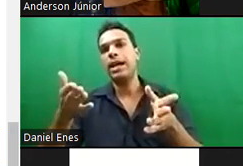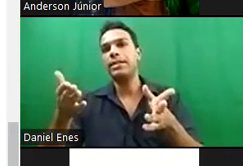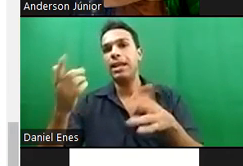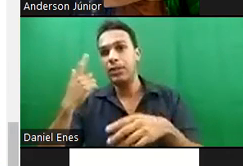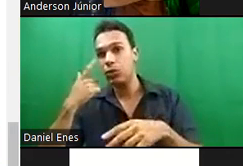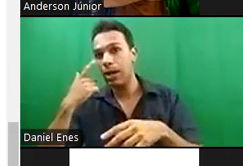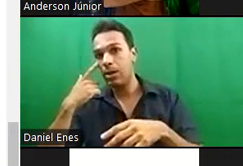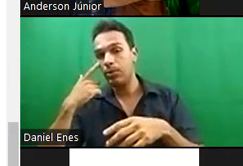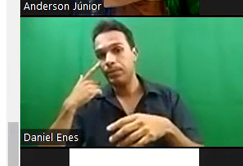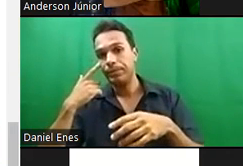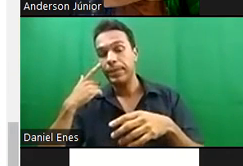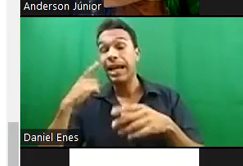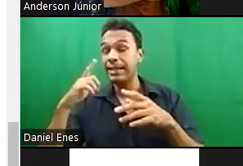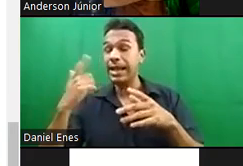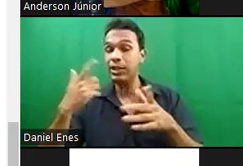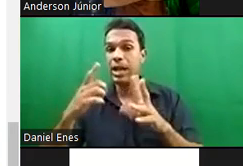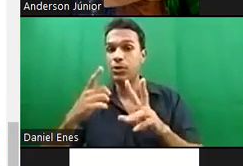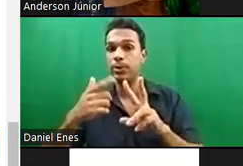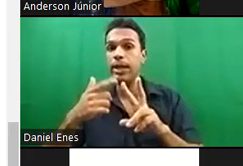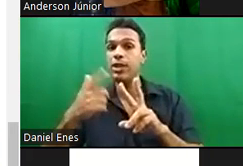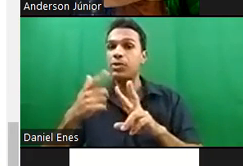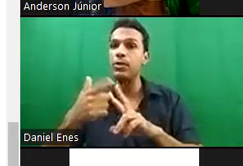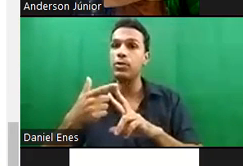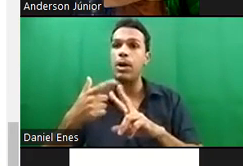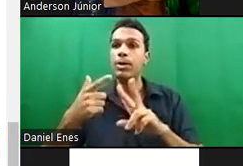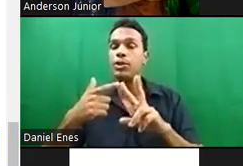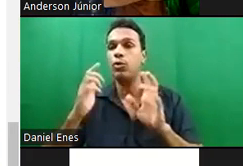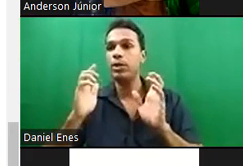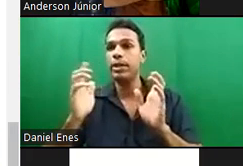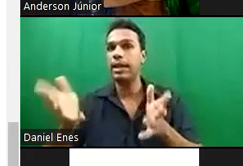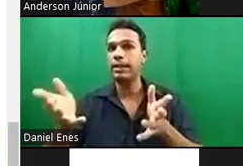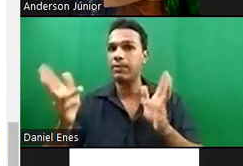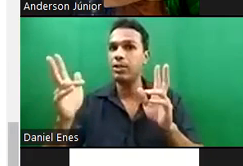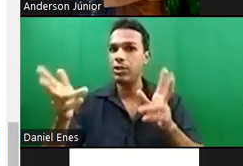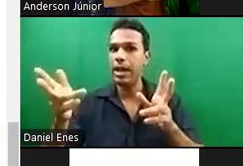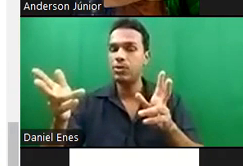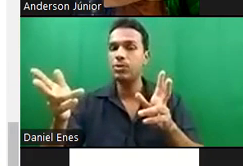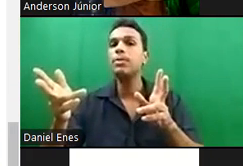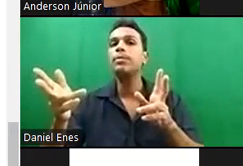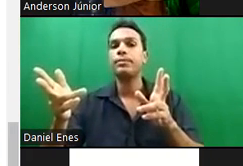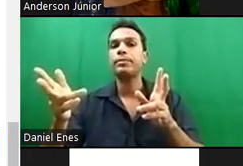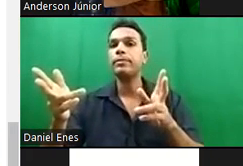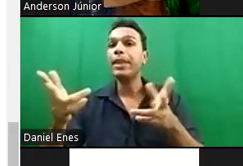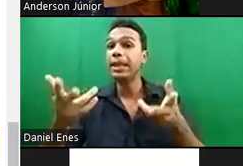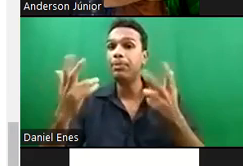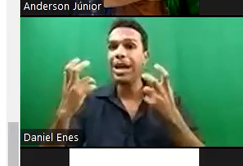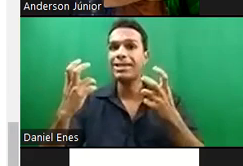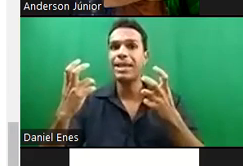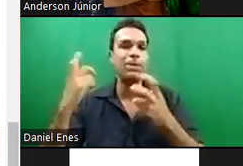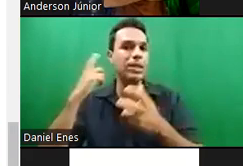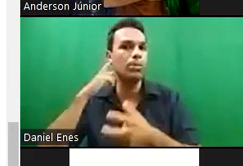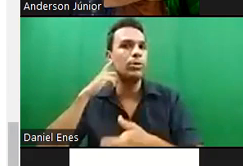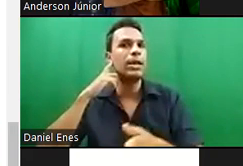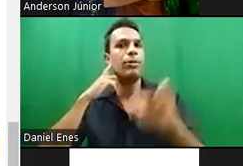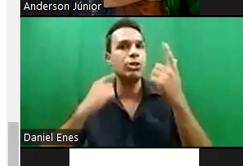sinais, ela é visual, aliás, ela é gesto, né? Gesto visual. A gente comunica ela através de gestos e